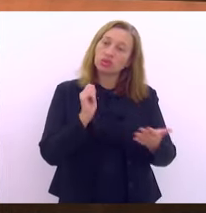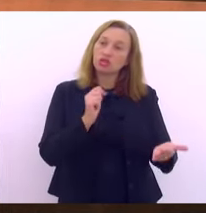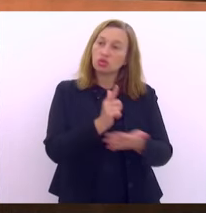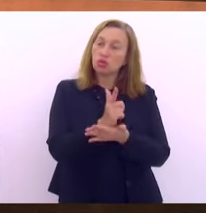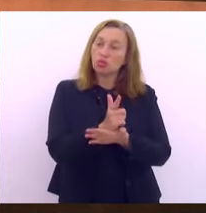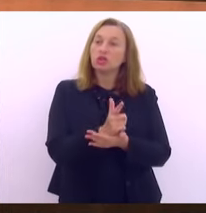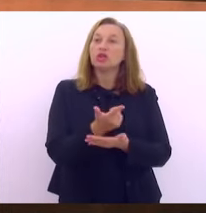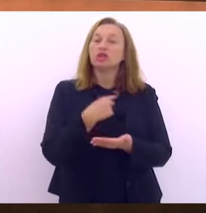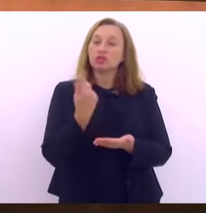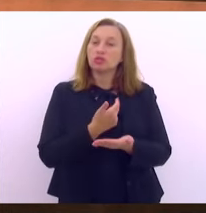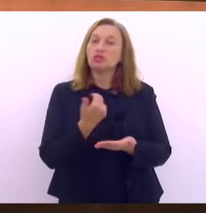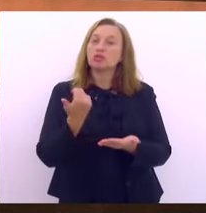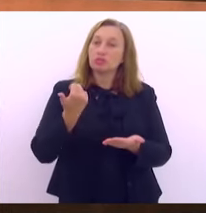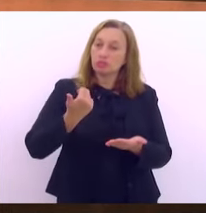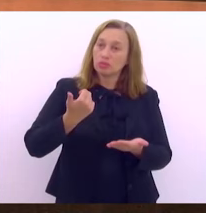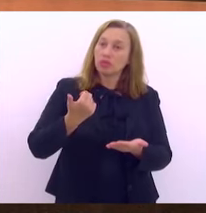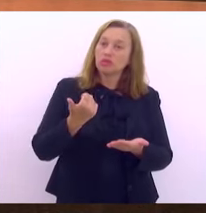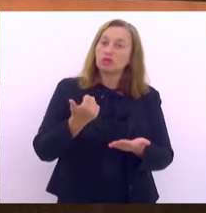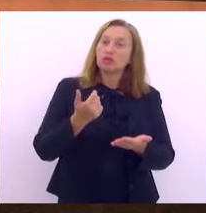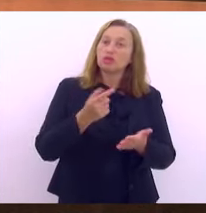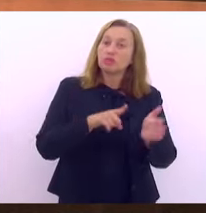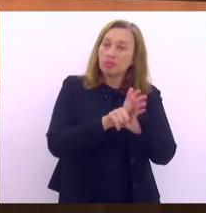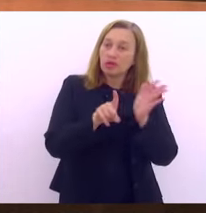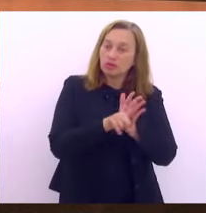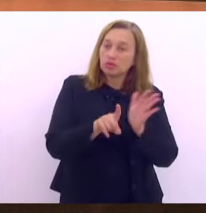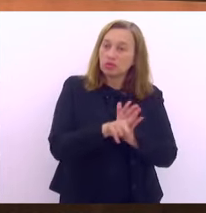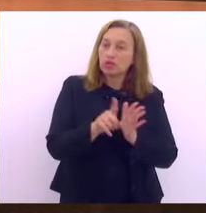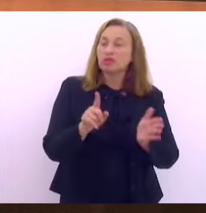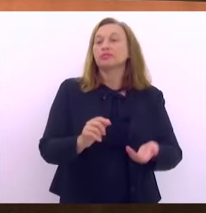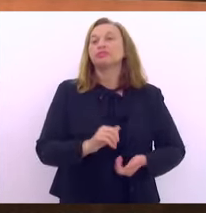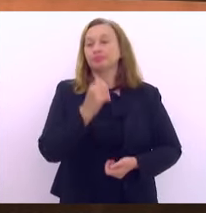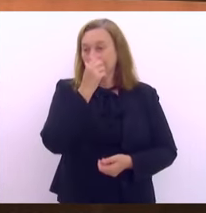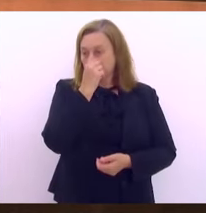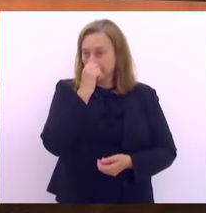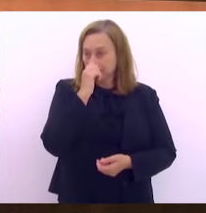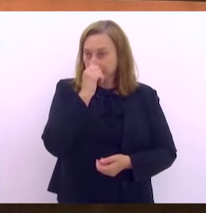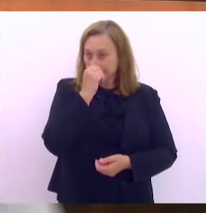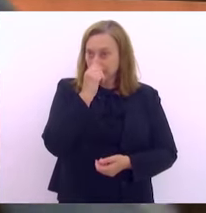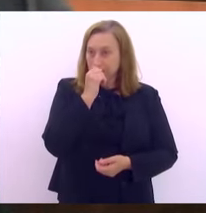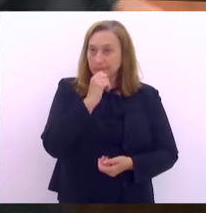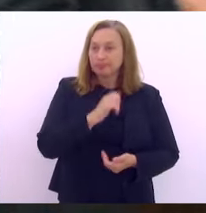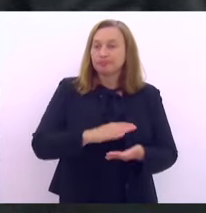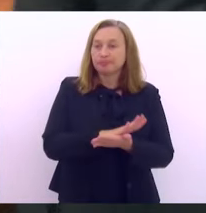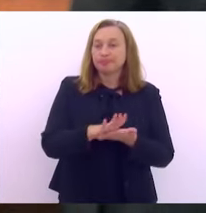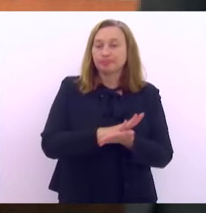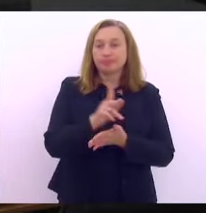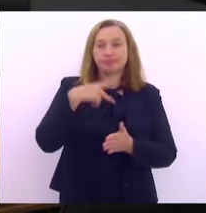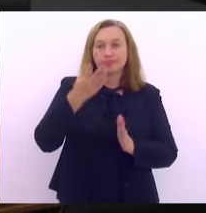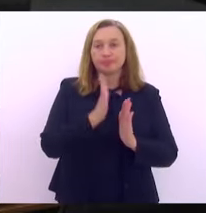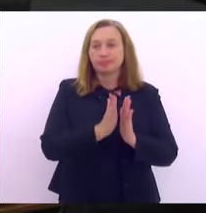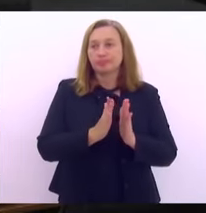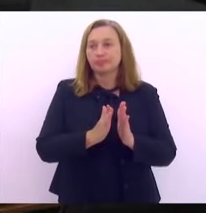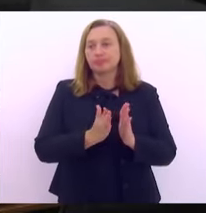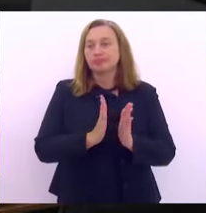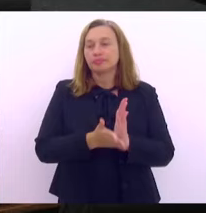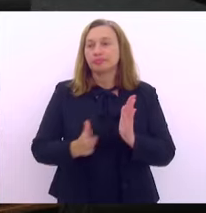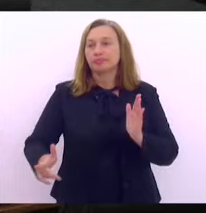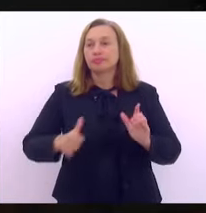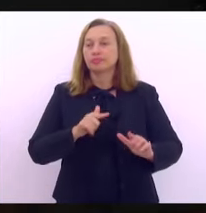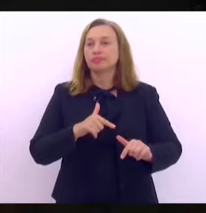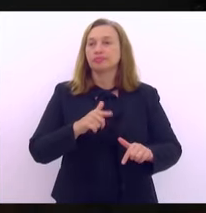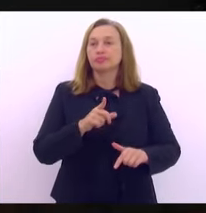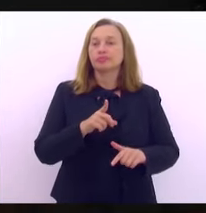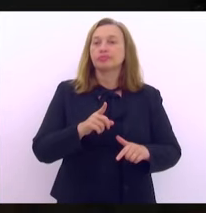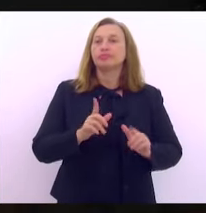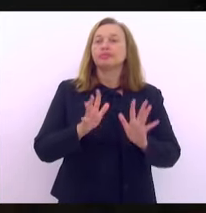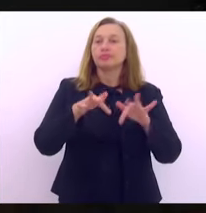gente destacou de irregularidades que tem nessa compra. Nada mais havendo a tratar, passa-se ao expediente final